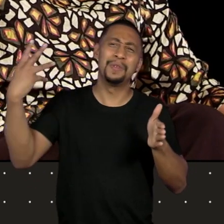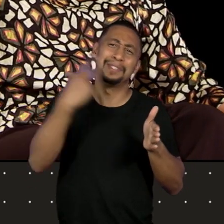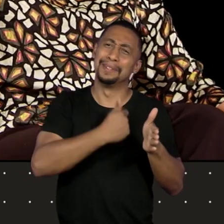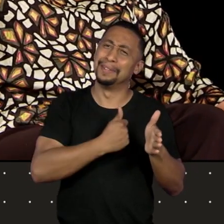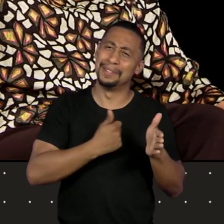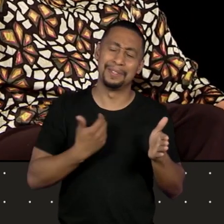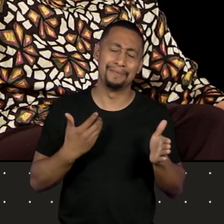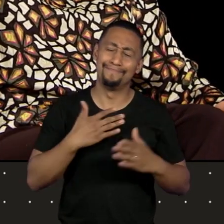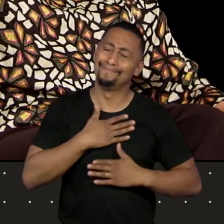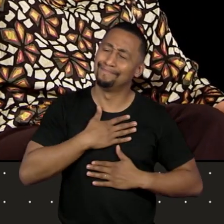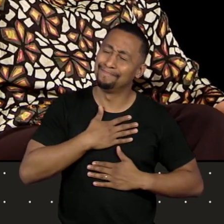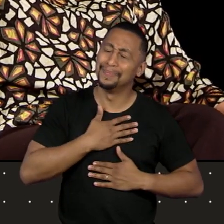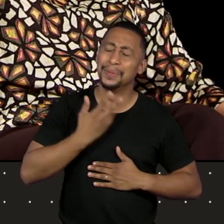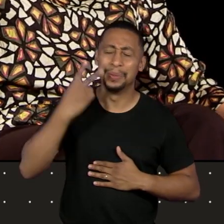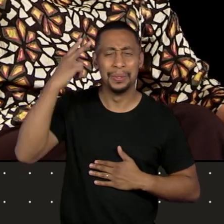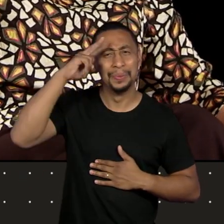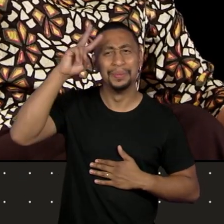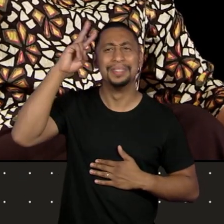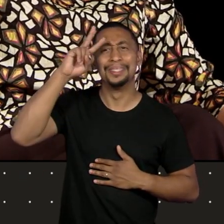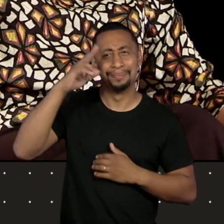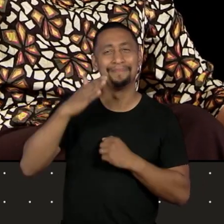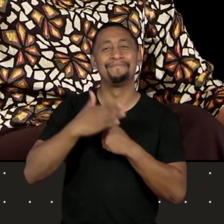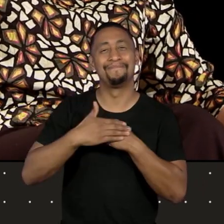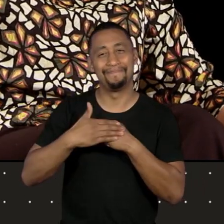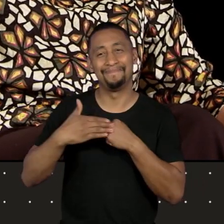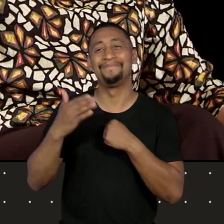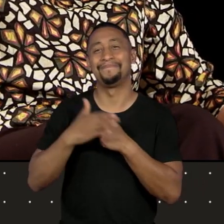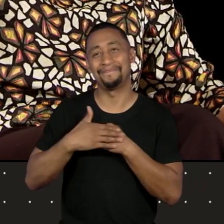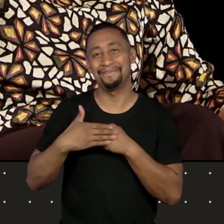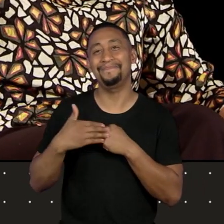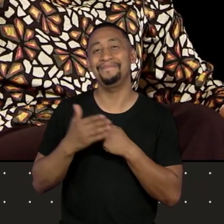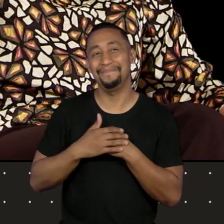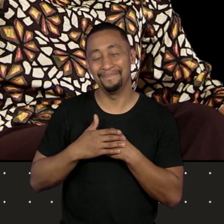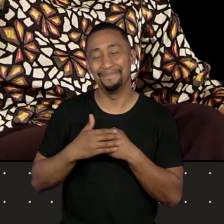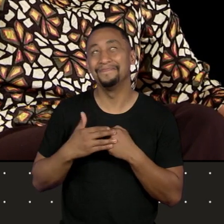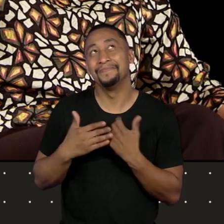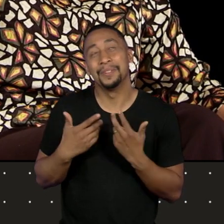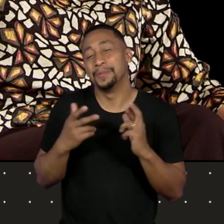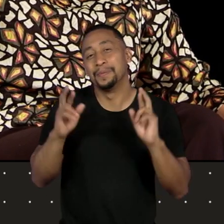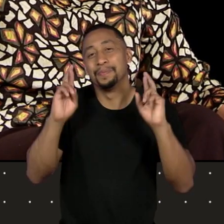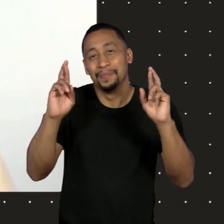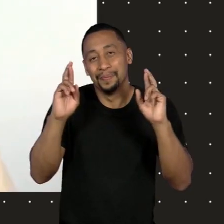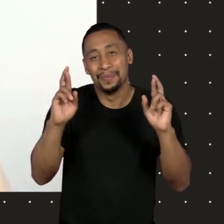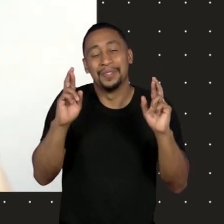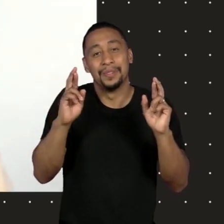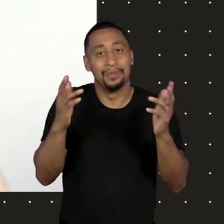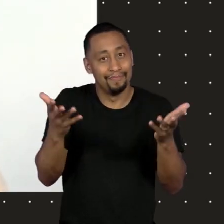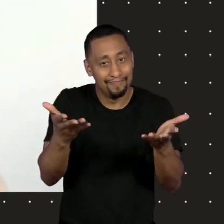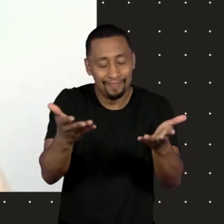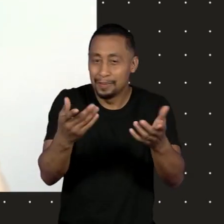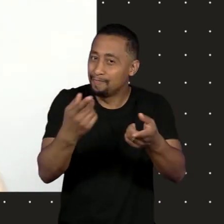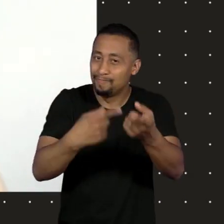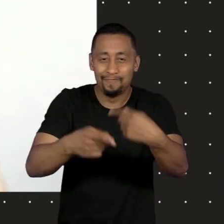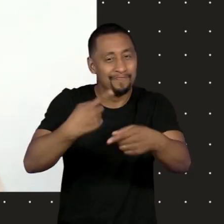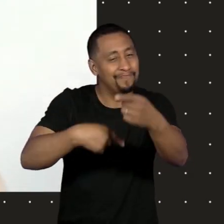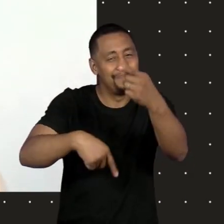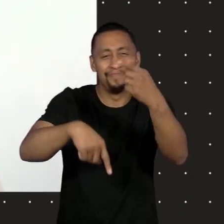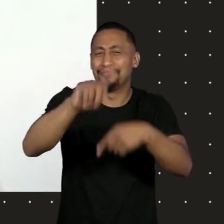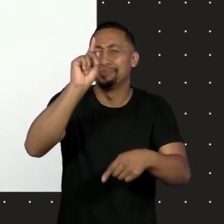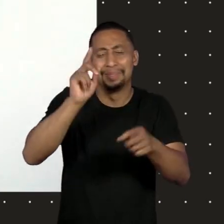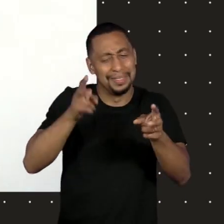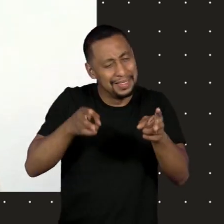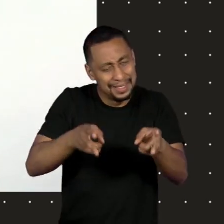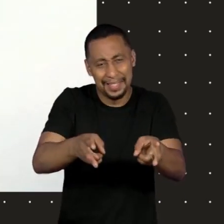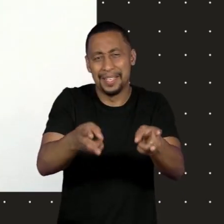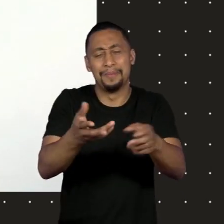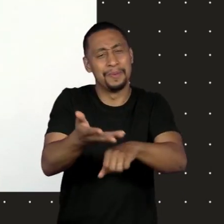que eu gosto de guardar com muito carinho e desejo, claro, sempre muito, muito, muito sucesso para a Geninha, com todo o talento que